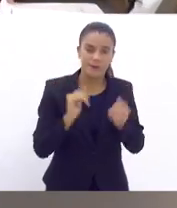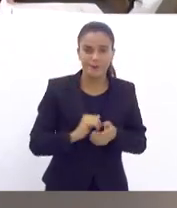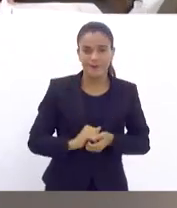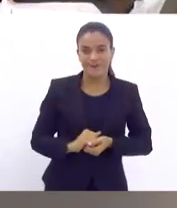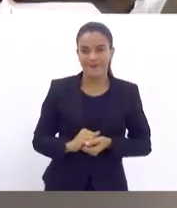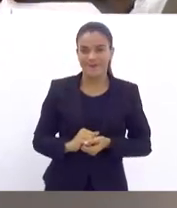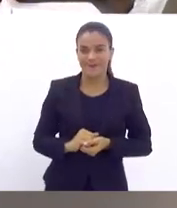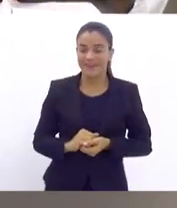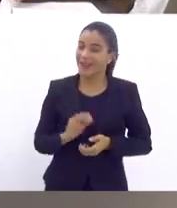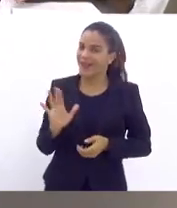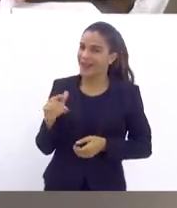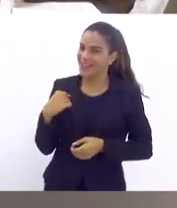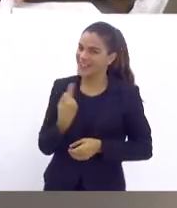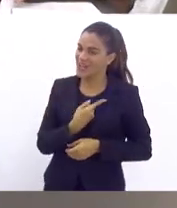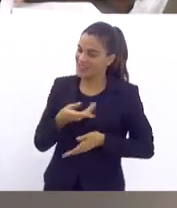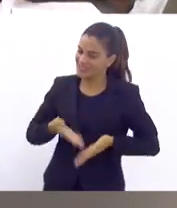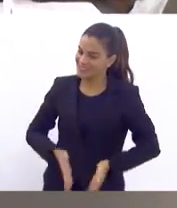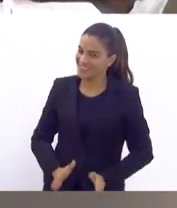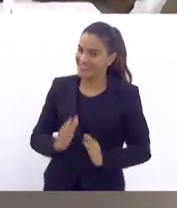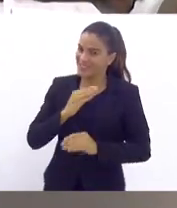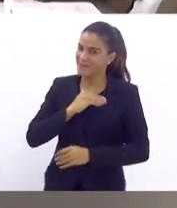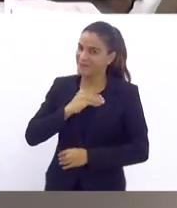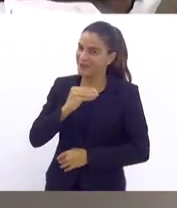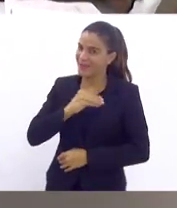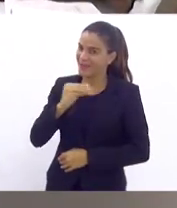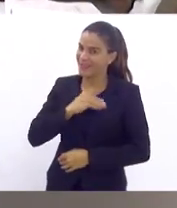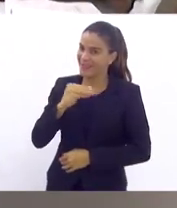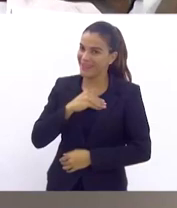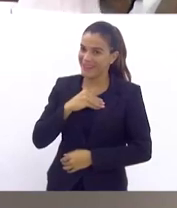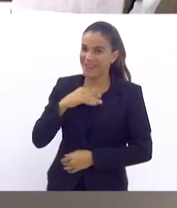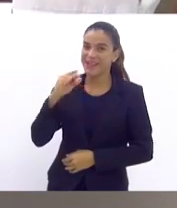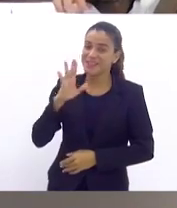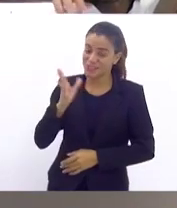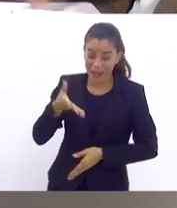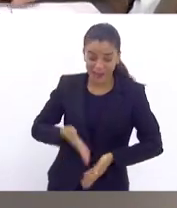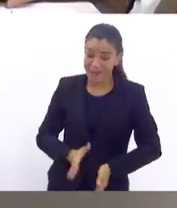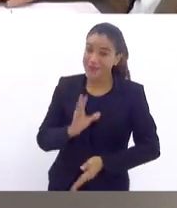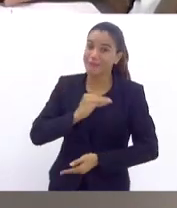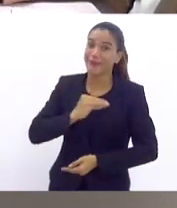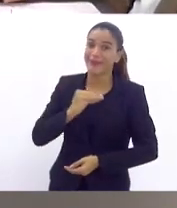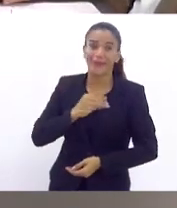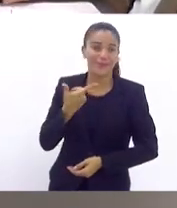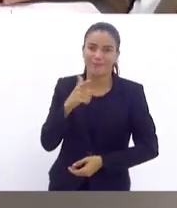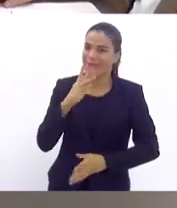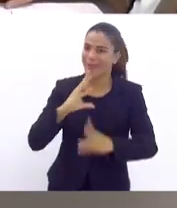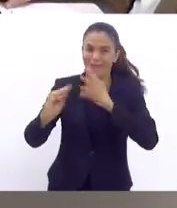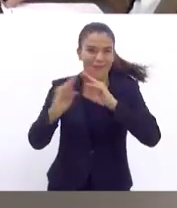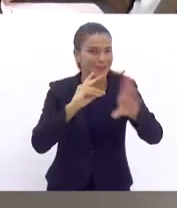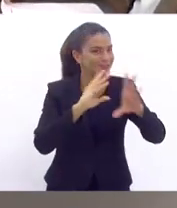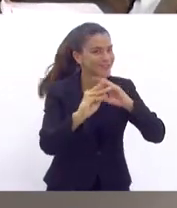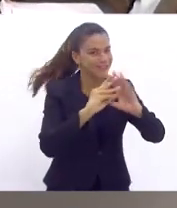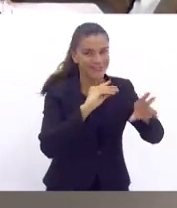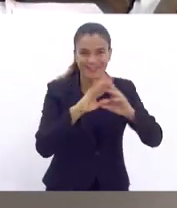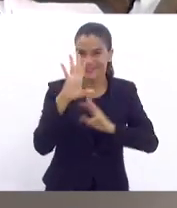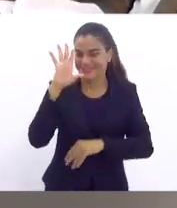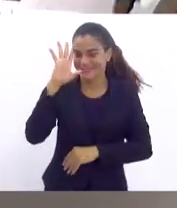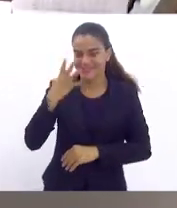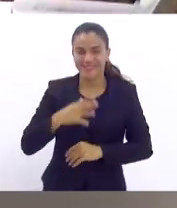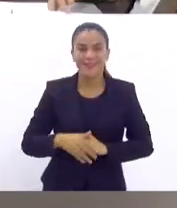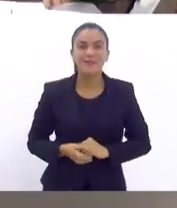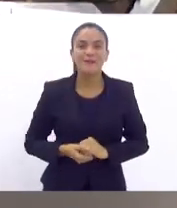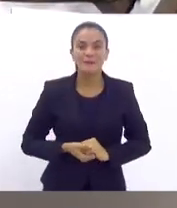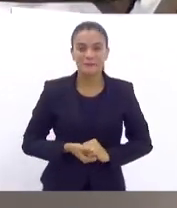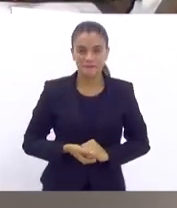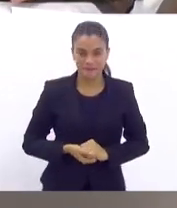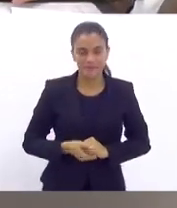na medida que todos nós nascemos com Pecado veniano já nascemos pecadores não tem saída Tá certo